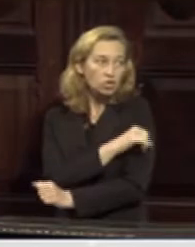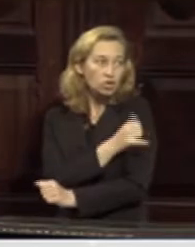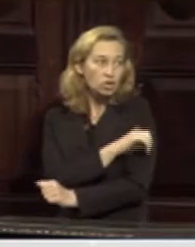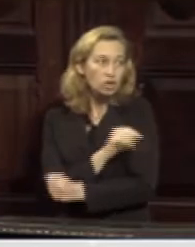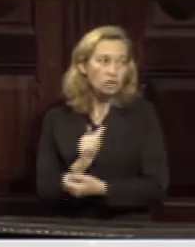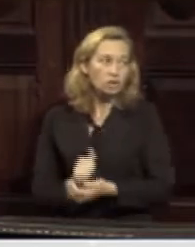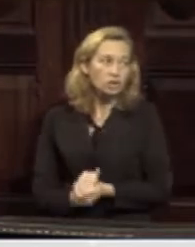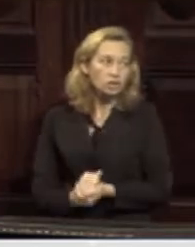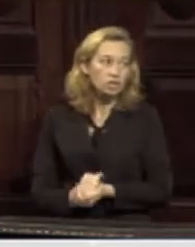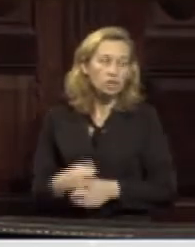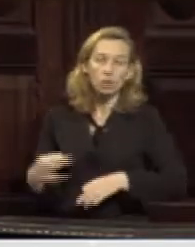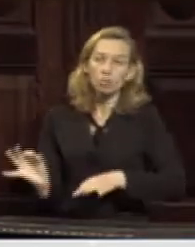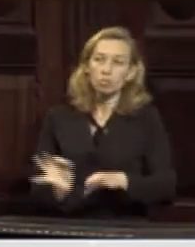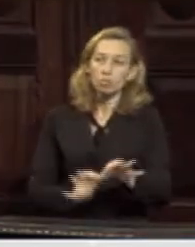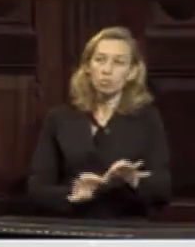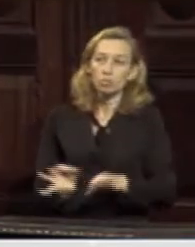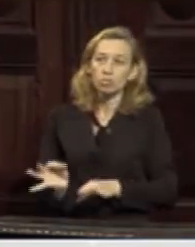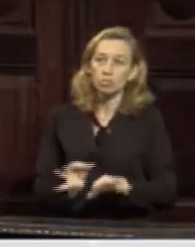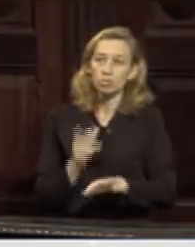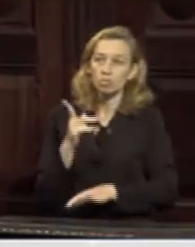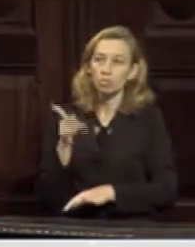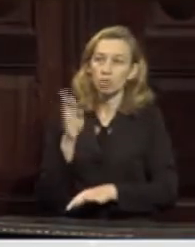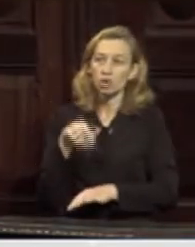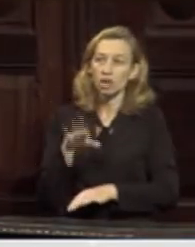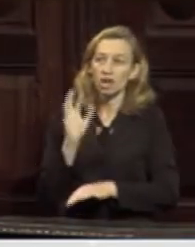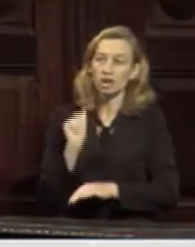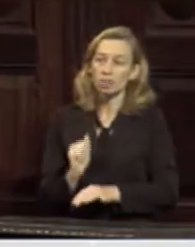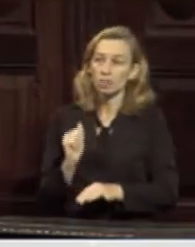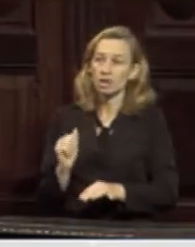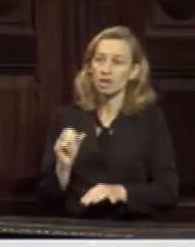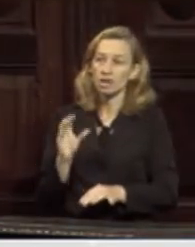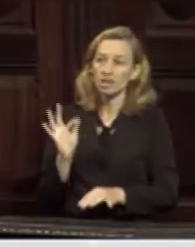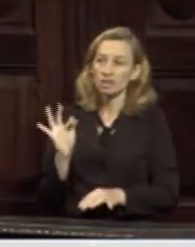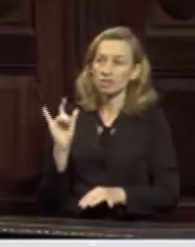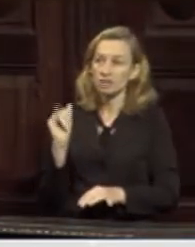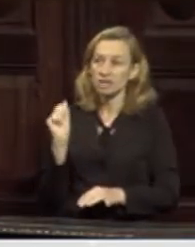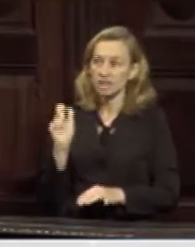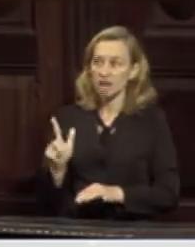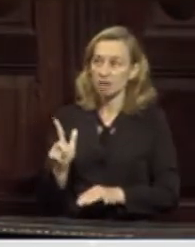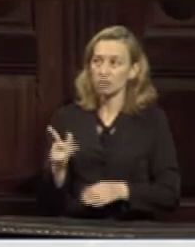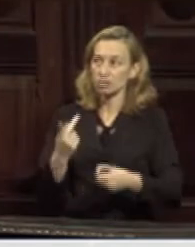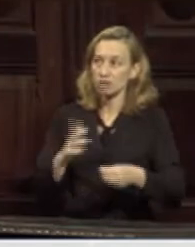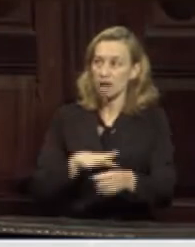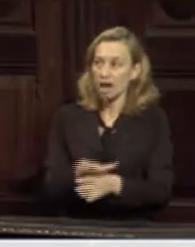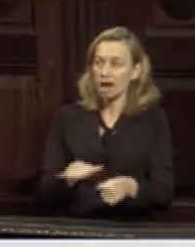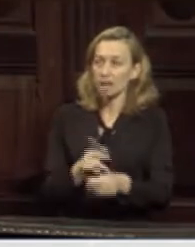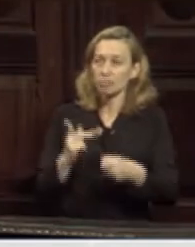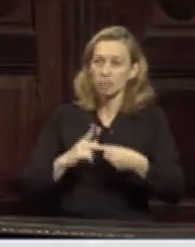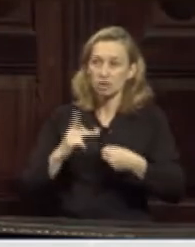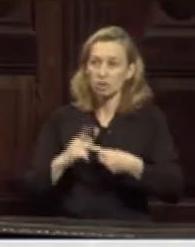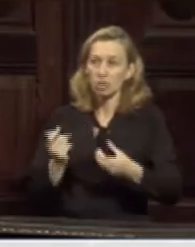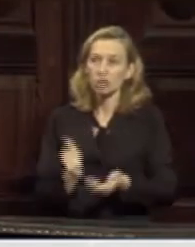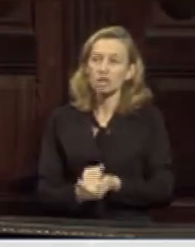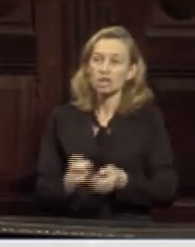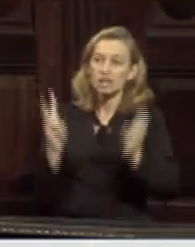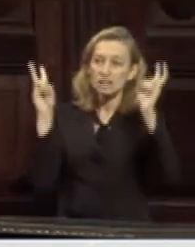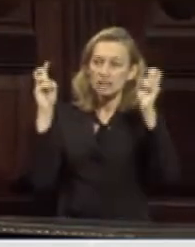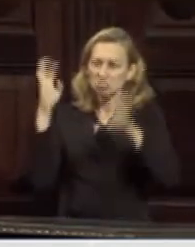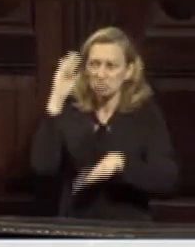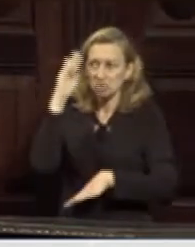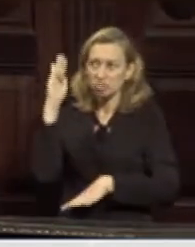REPETRO, ao Programa de Isenção Fiscal de Investimentos na área do petróleo. tema fundamental que nós temos debatido